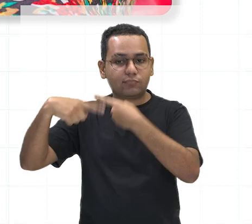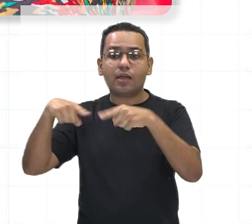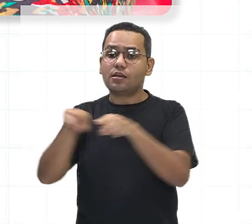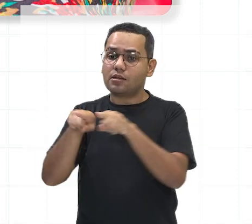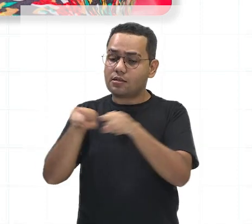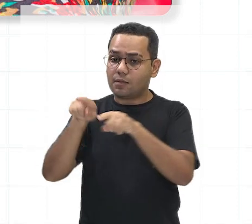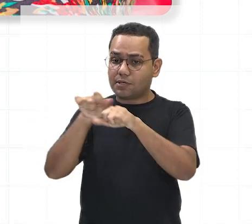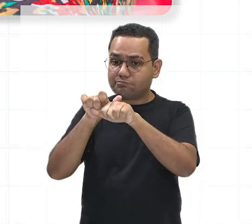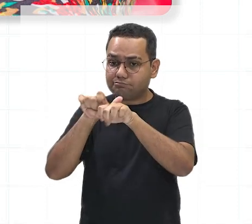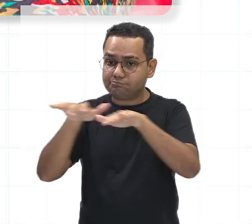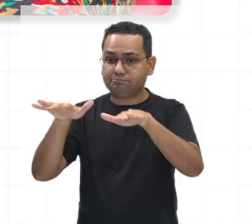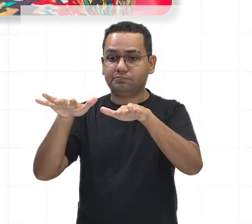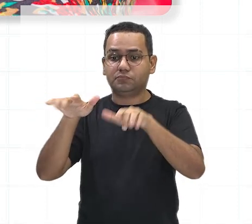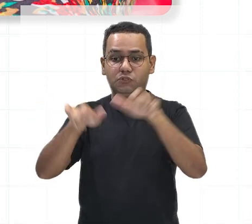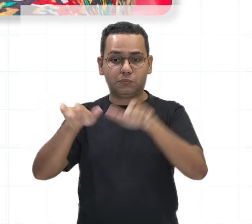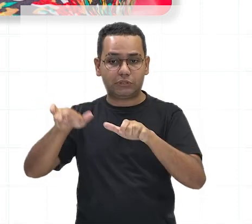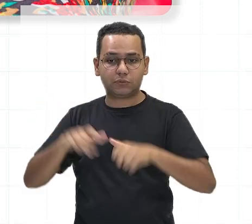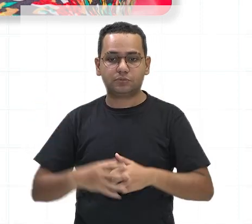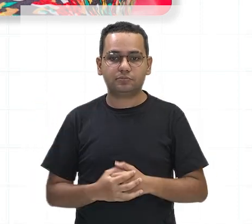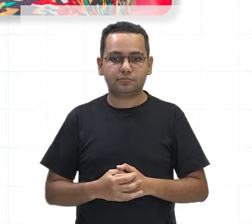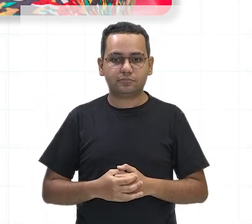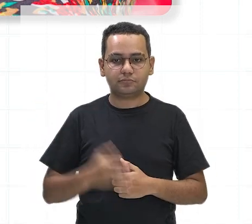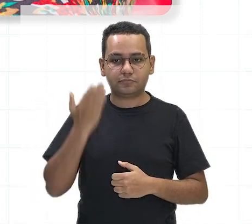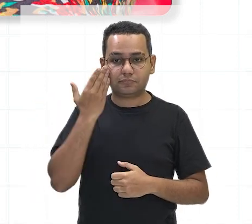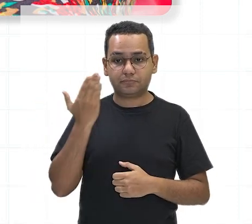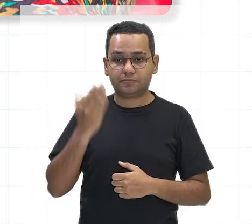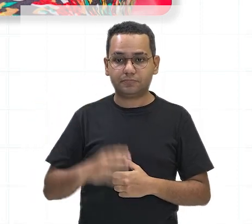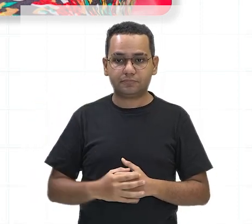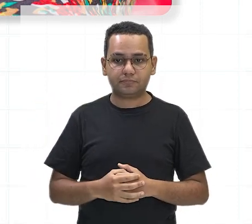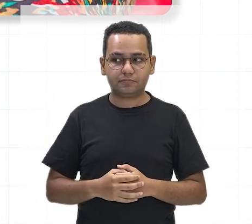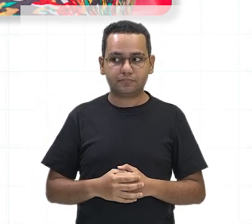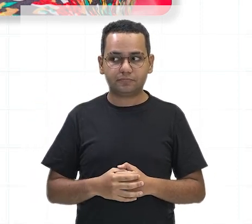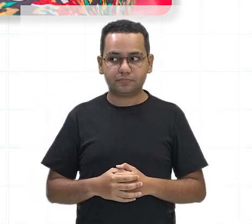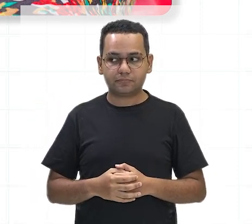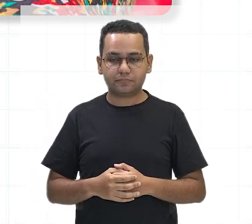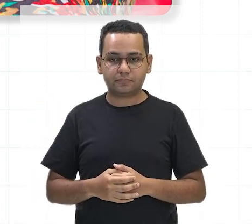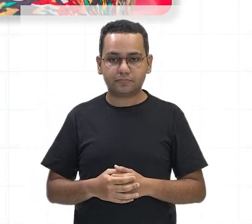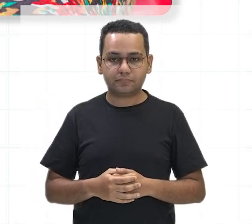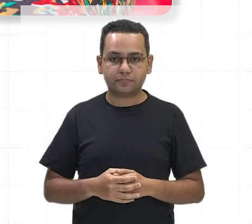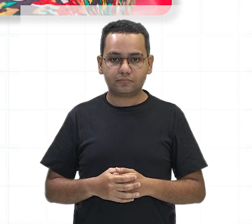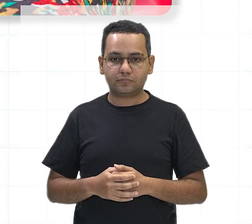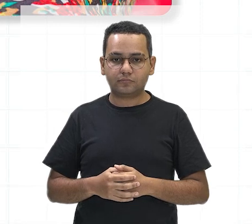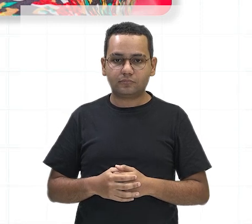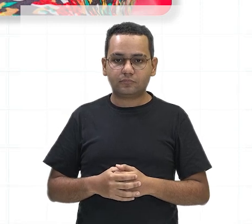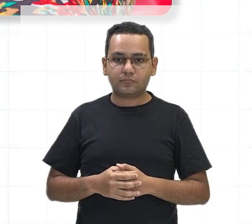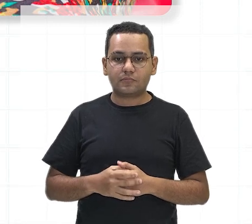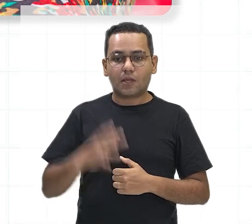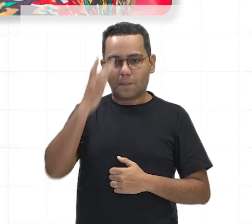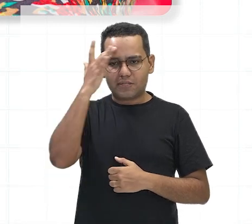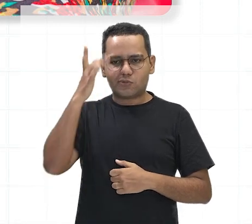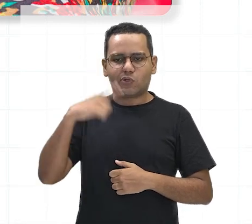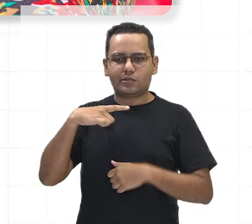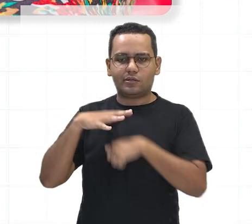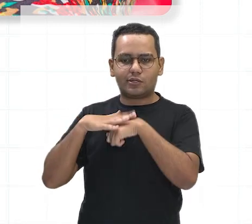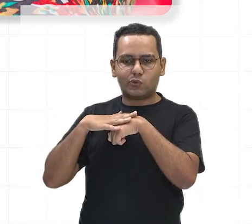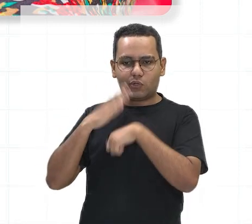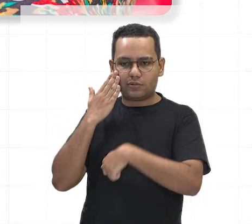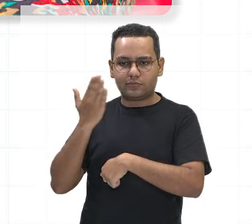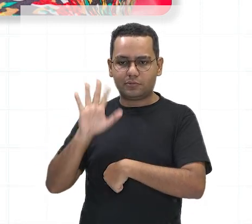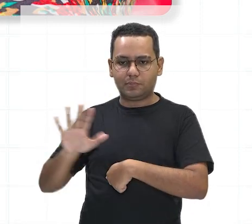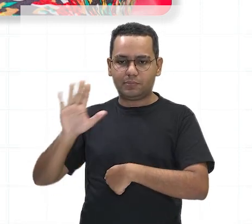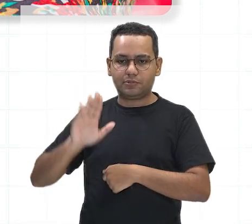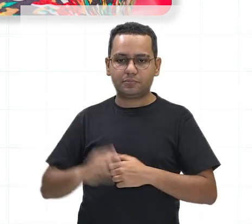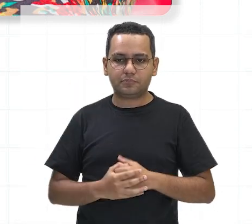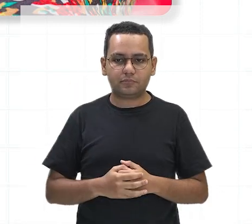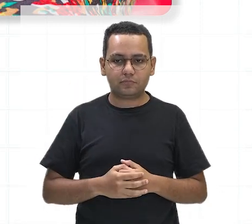indivíduos. Como a gente pode observar aí na imagem, né, a gente tem uma pessoa com a hanseníase e a gente